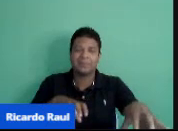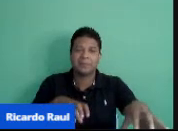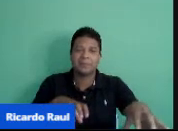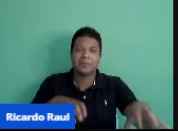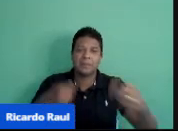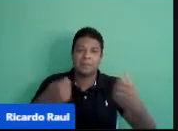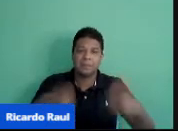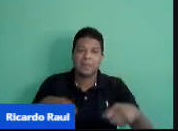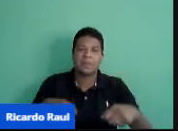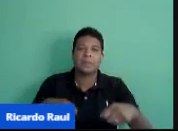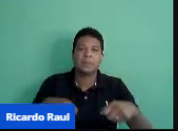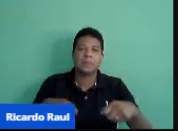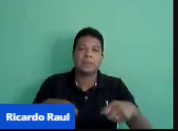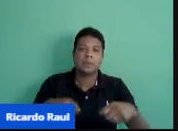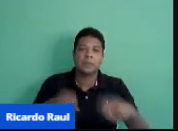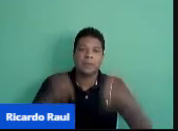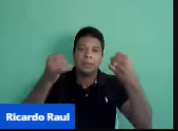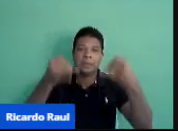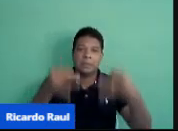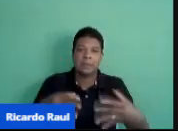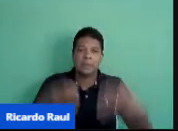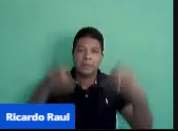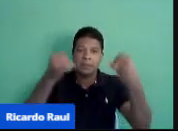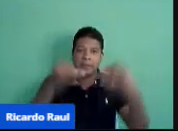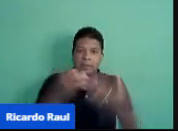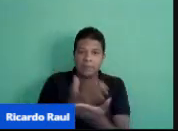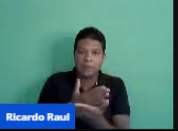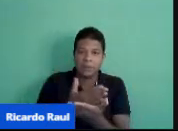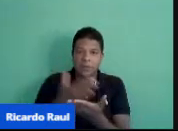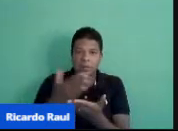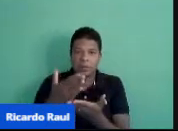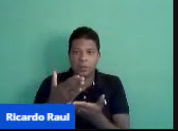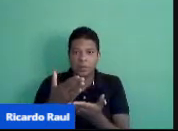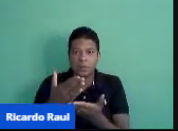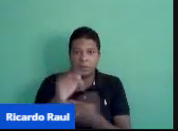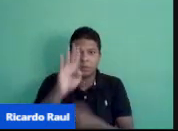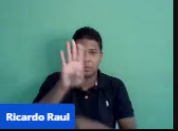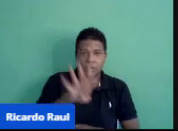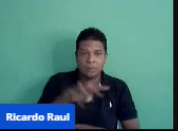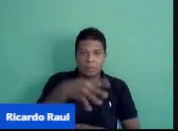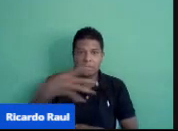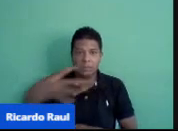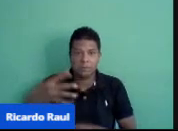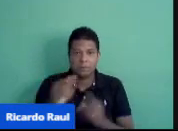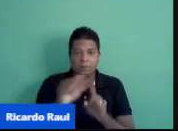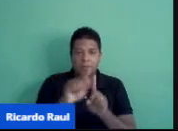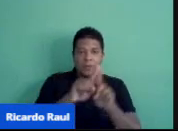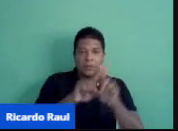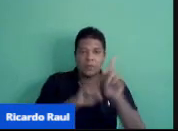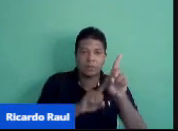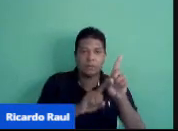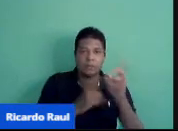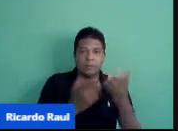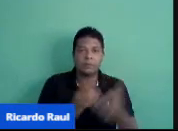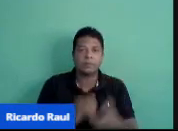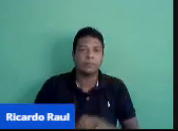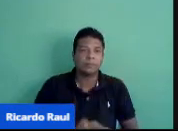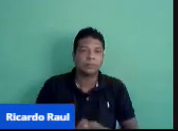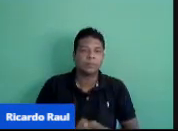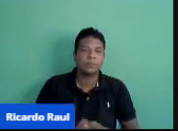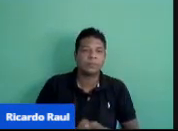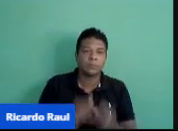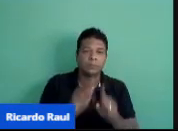estar trabalhando os conceitos iniciais, né, de tabelas e gráficos, até chegar propriamente no gráfico de